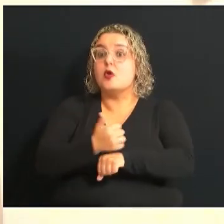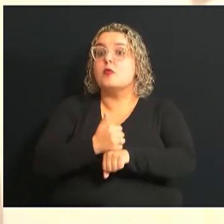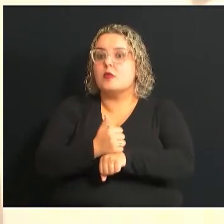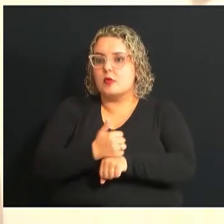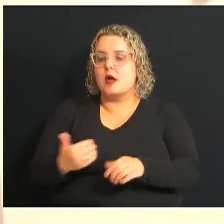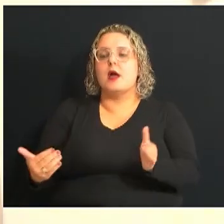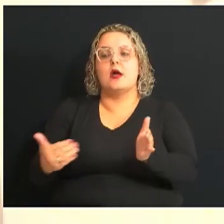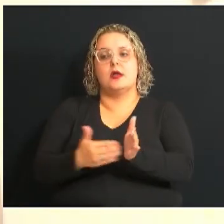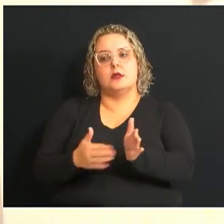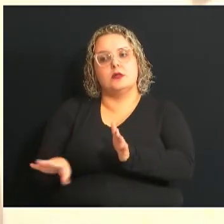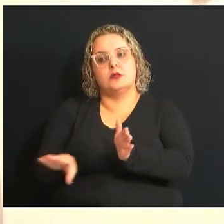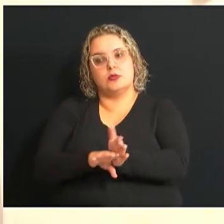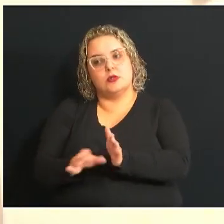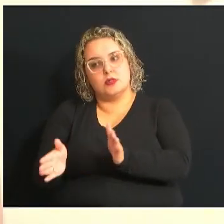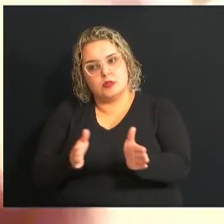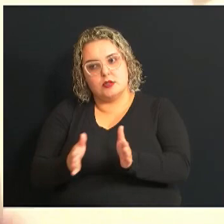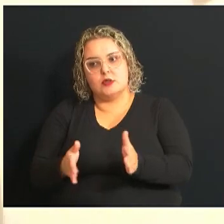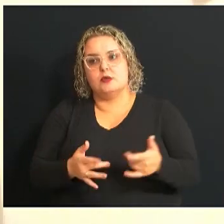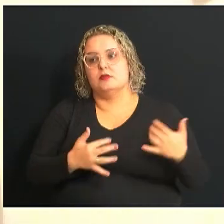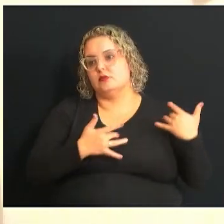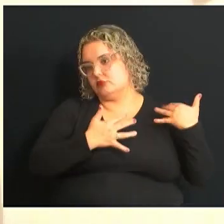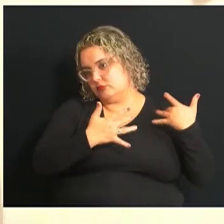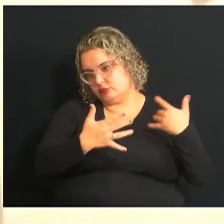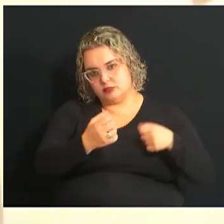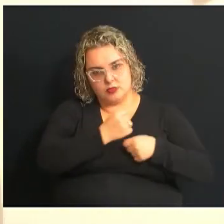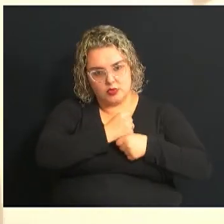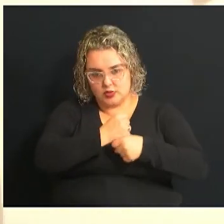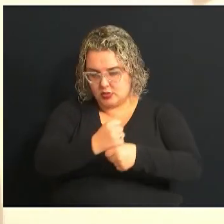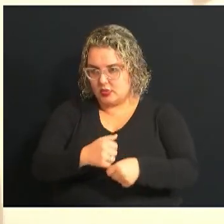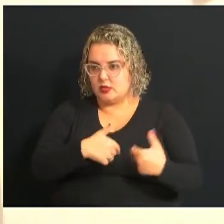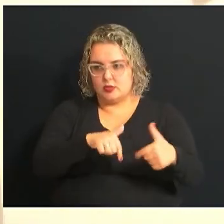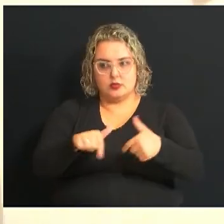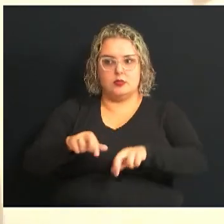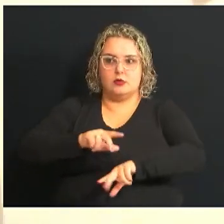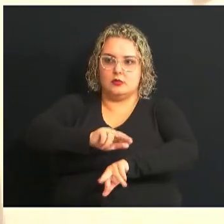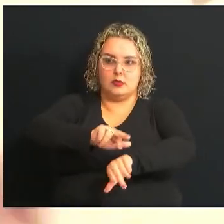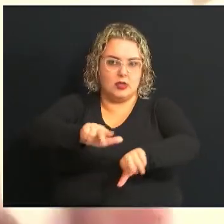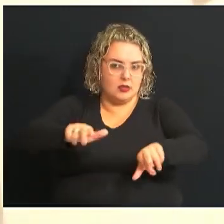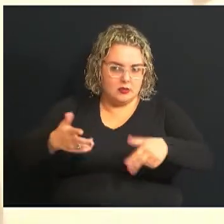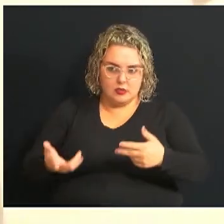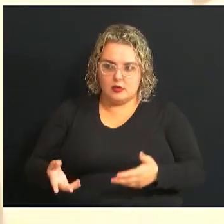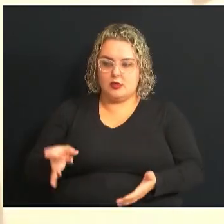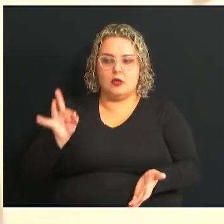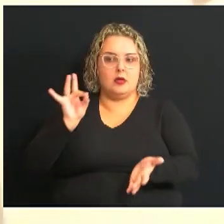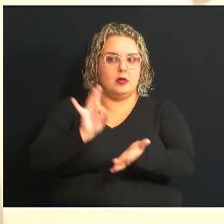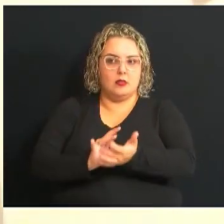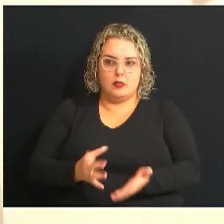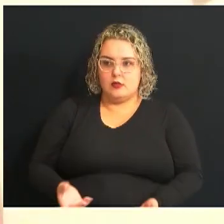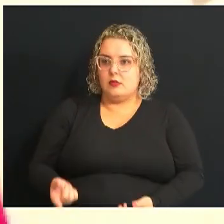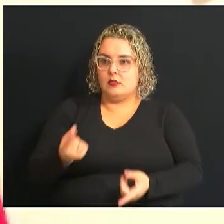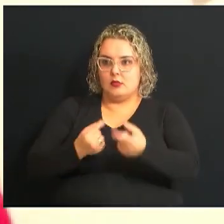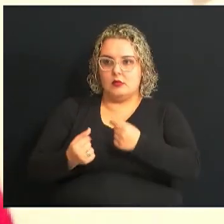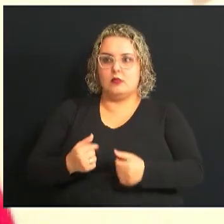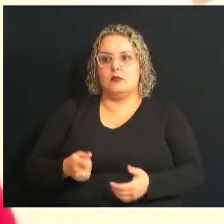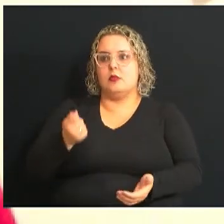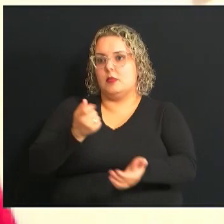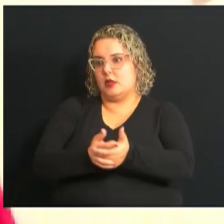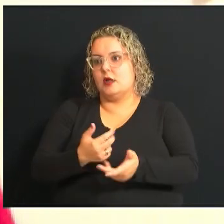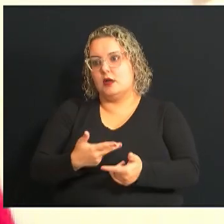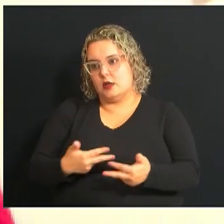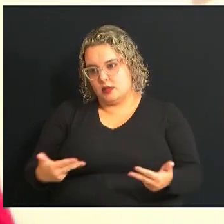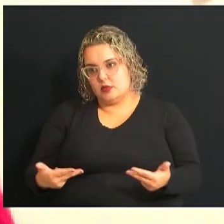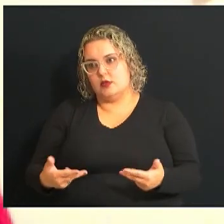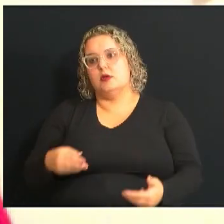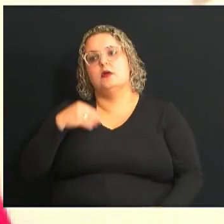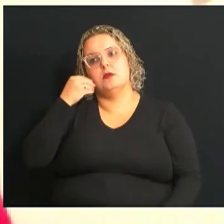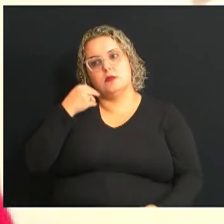nesse momento, foram alguns anos de trabalhos diversos, realmente só para ganhar dinheiro, para me manter e para ir experimentando novas